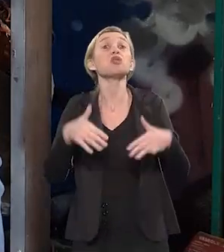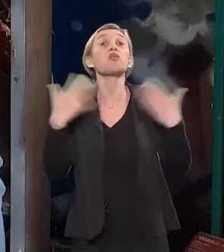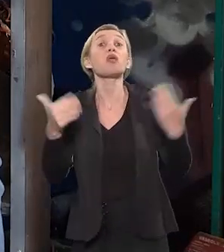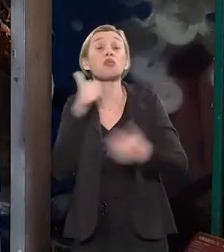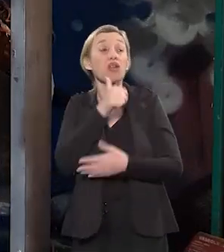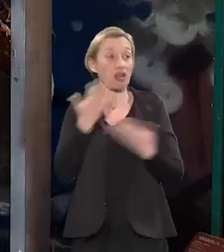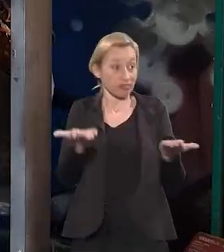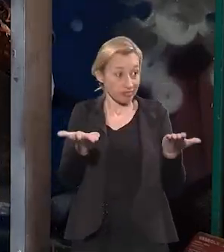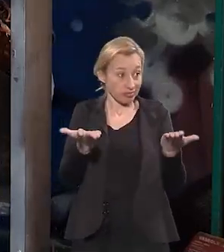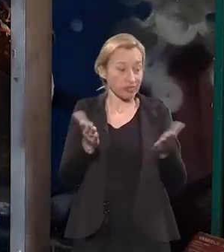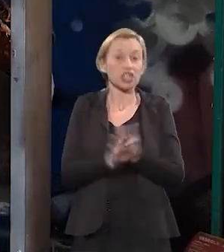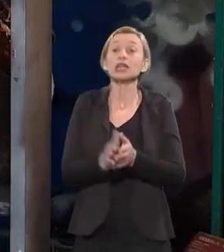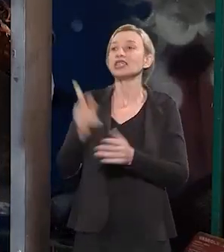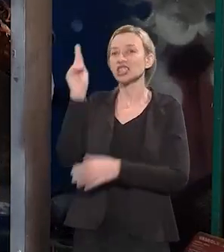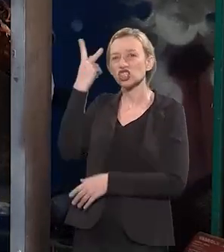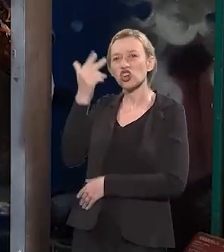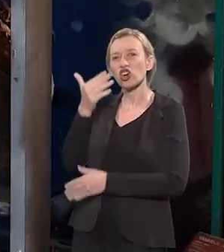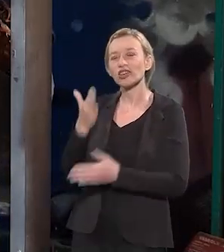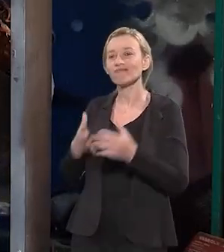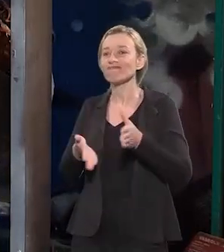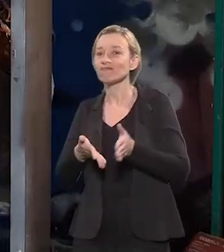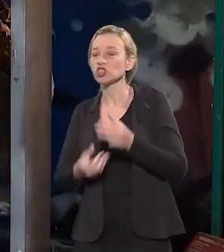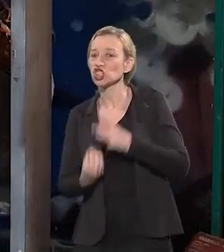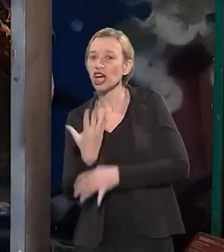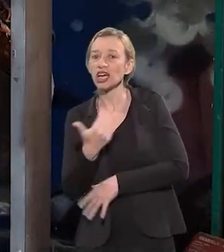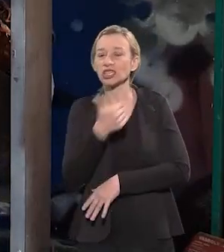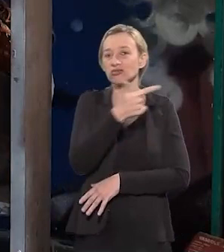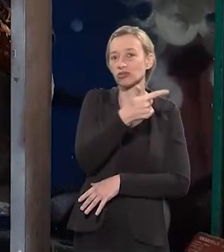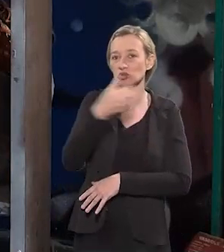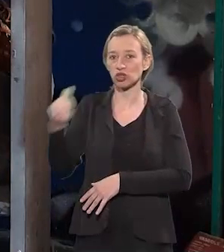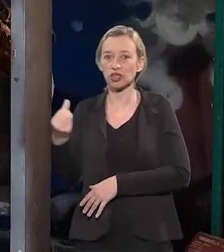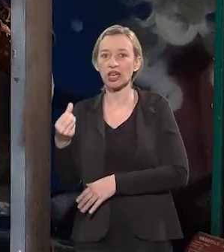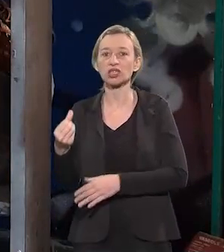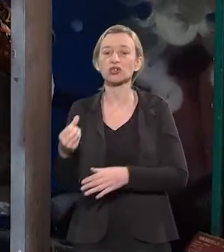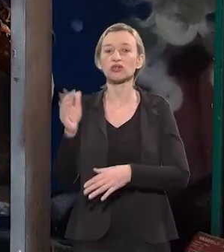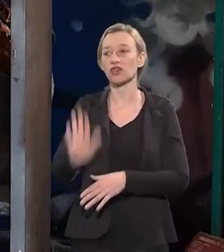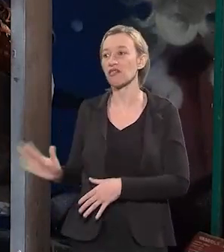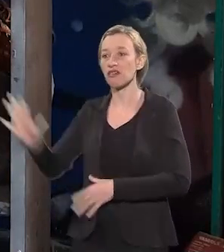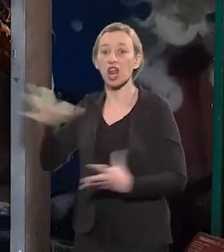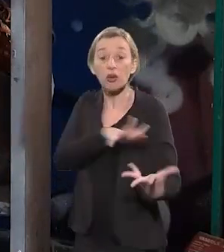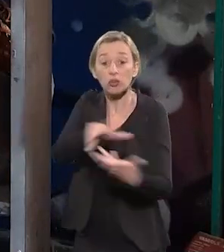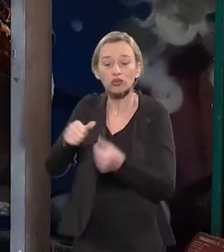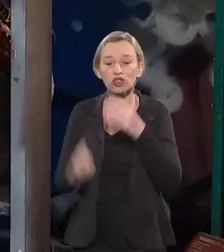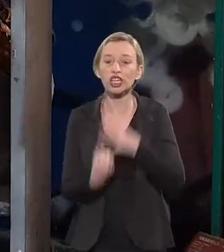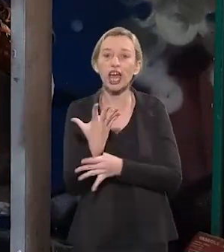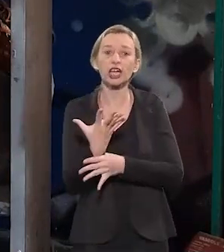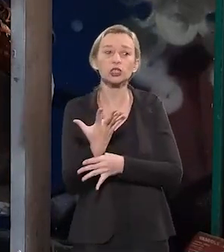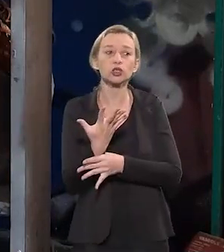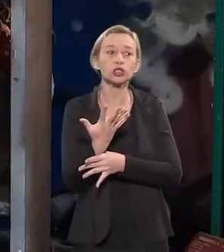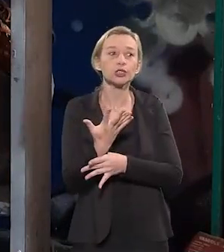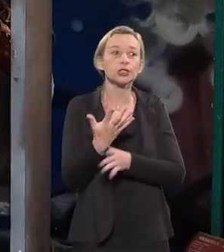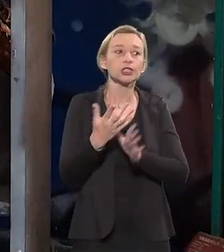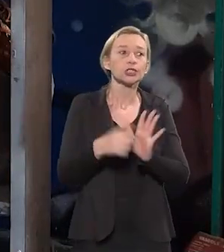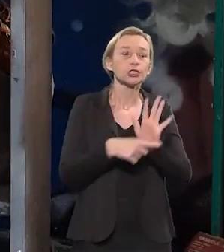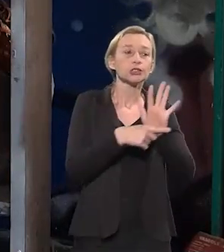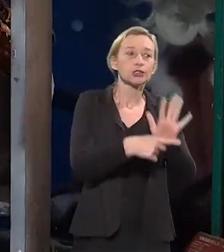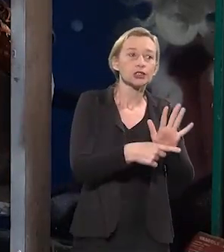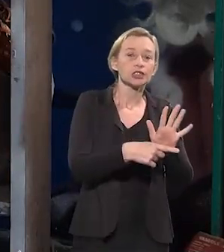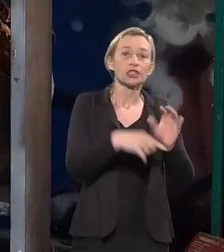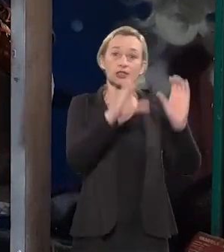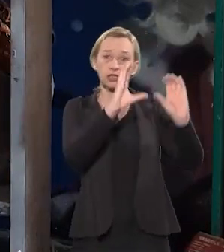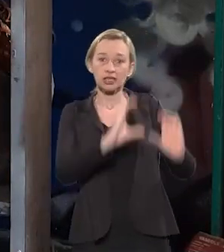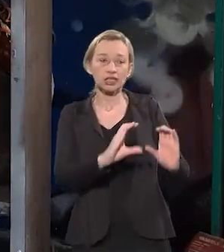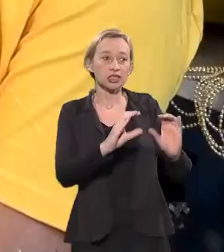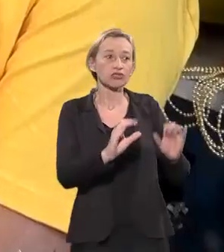essas? Então, essa história ela nasceu em 2010. Na verdade, o Favela Mundo ele foi criado com o intuito de levar